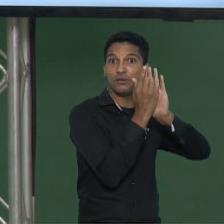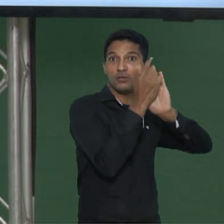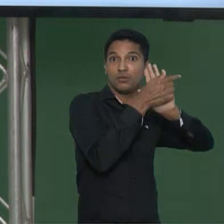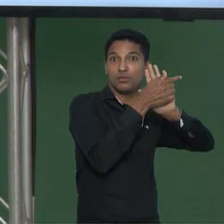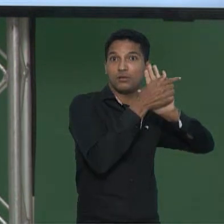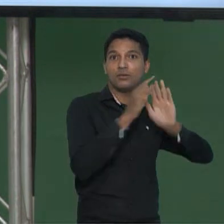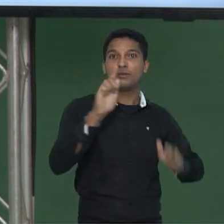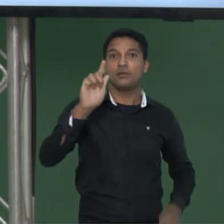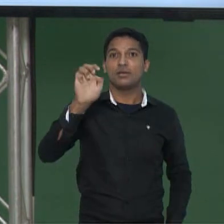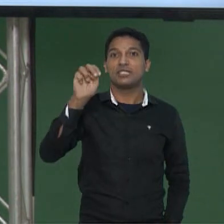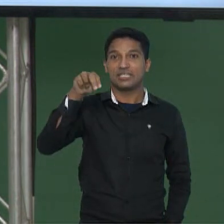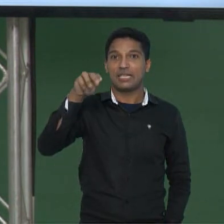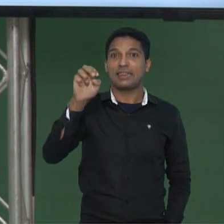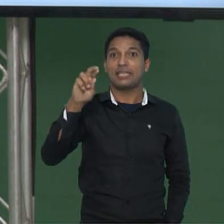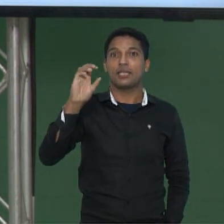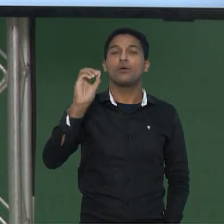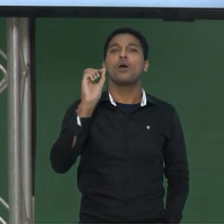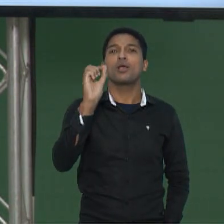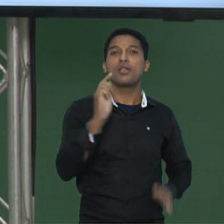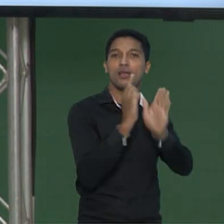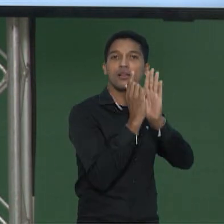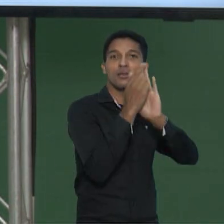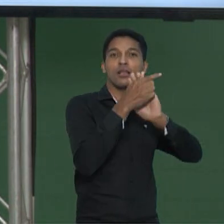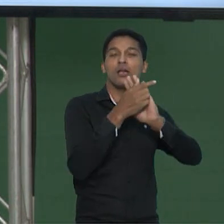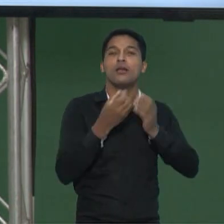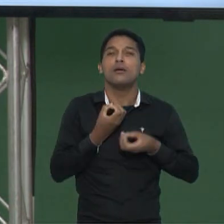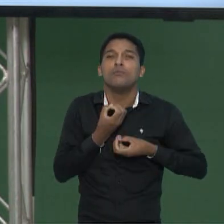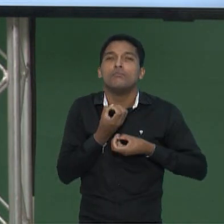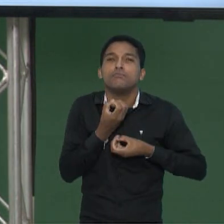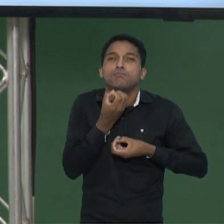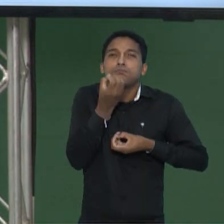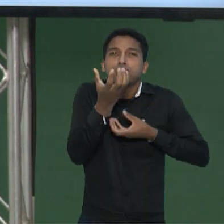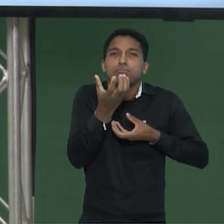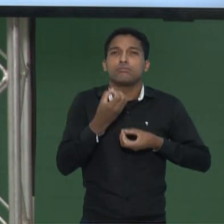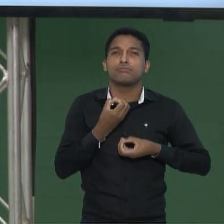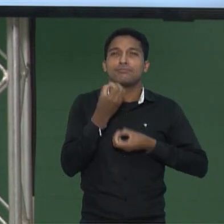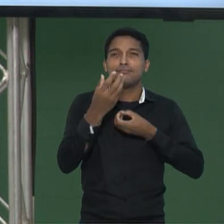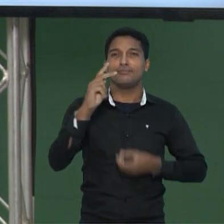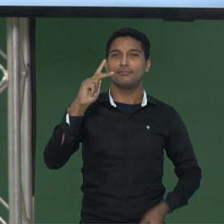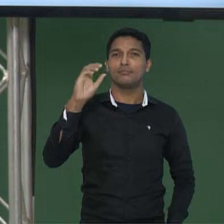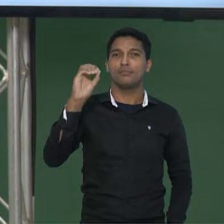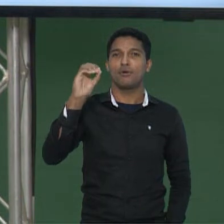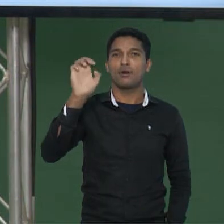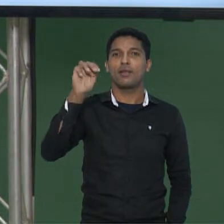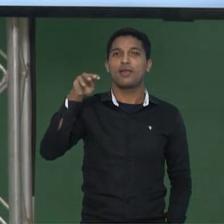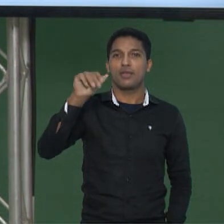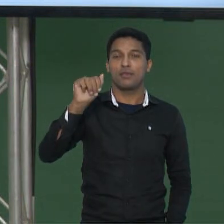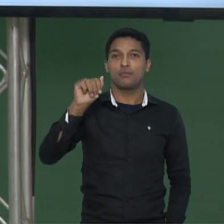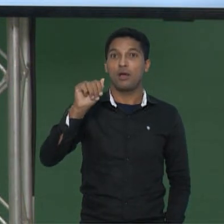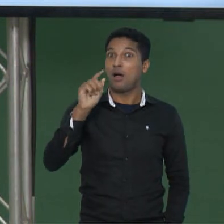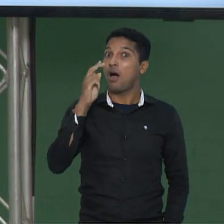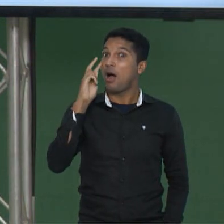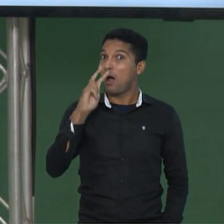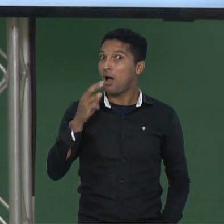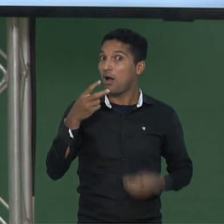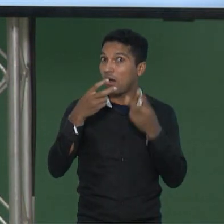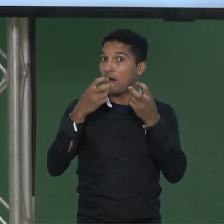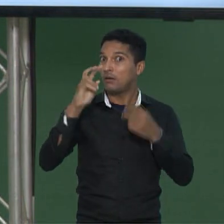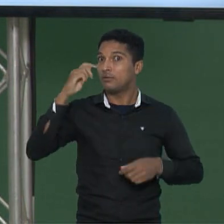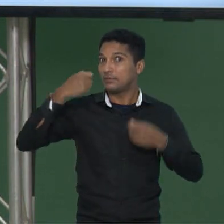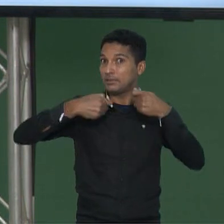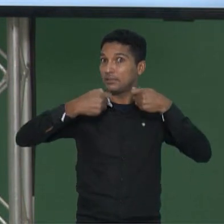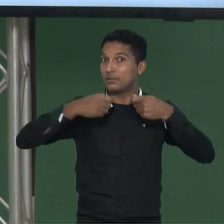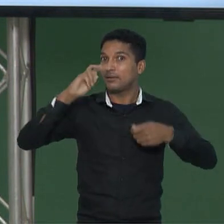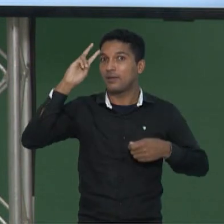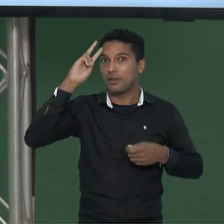trabalhando é um poema. Olha, lembra o que nós temos que relembrar do poema? Como ele